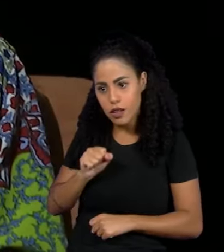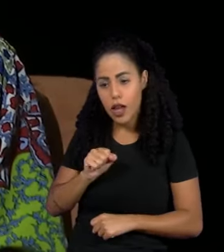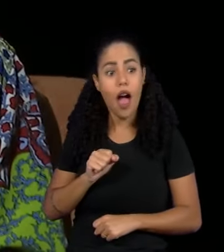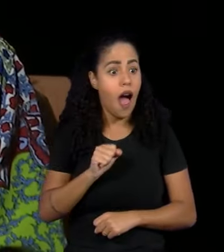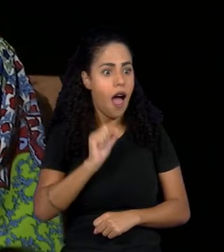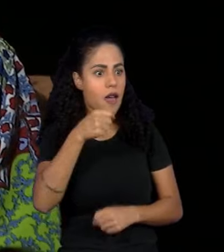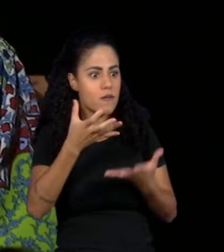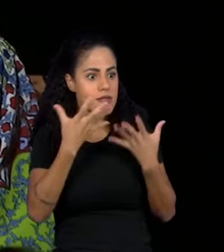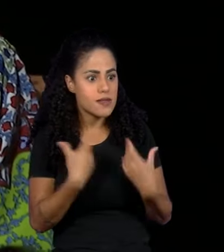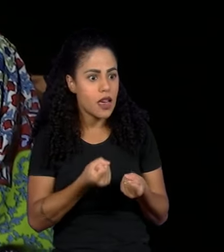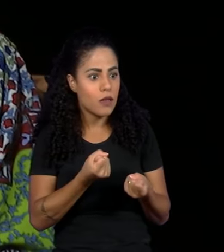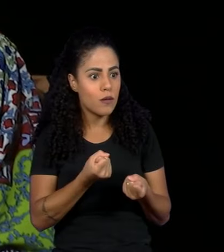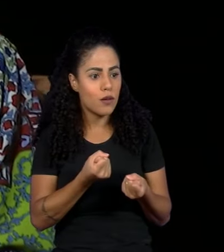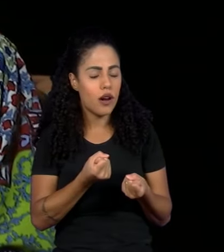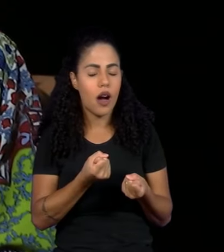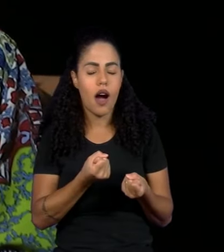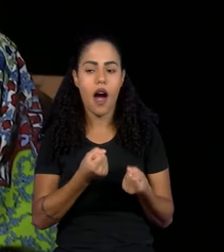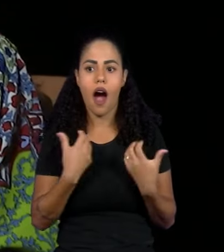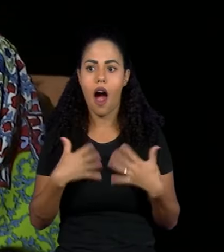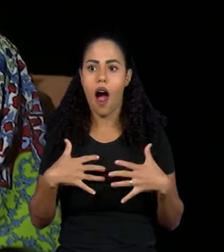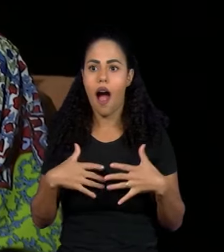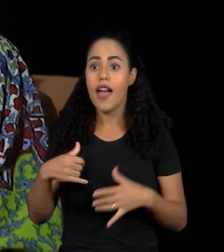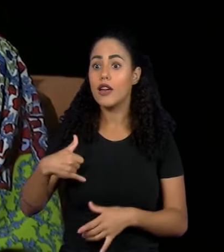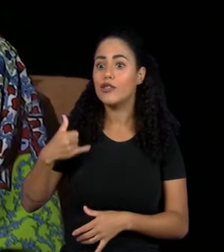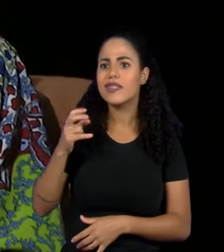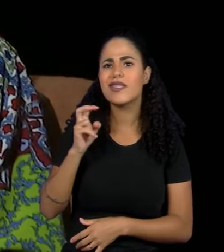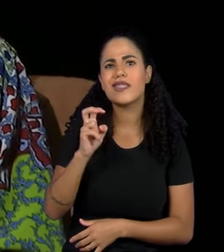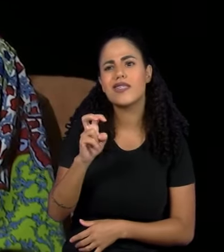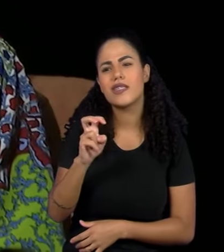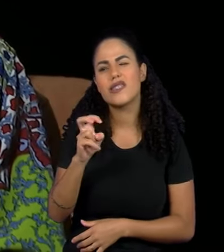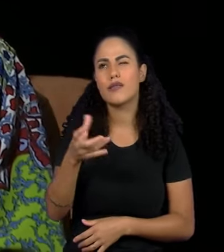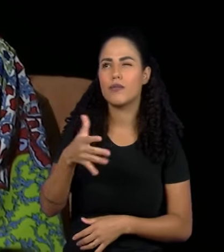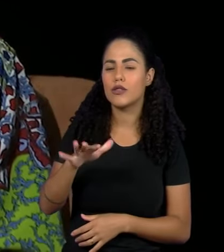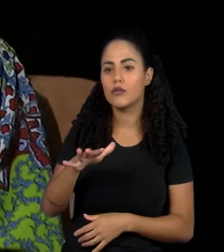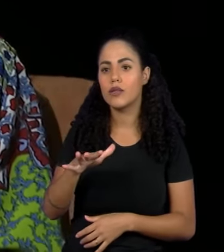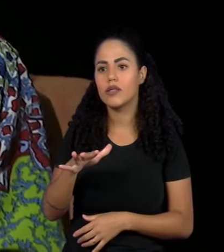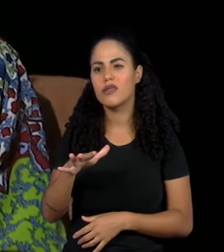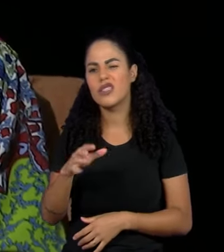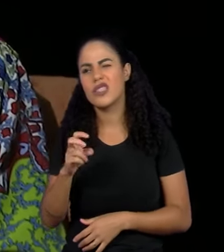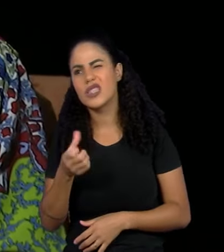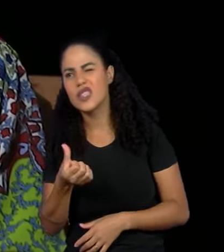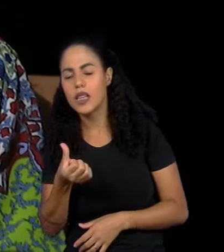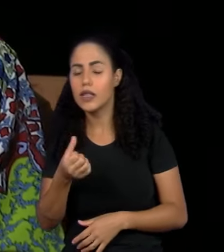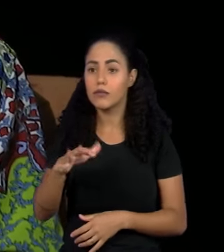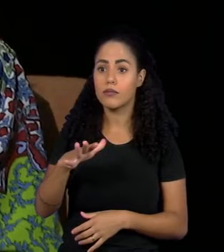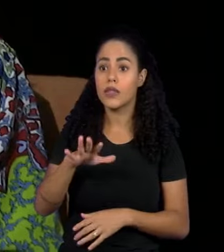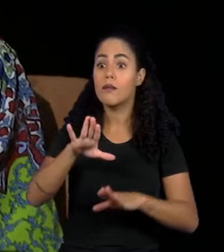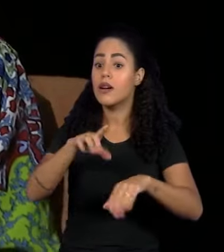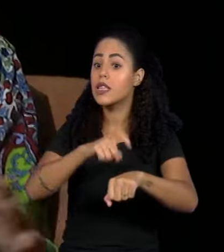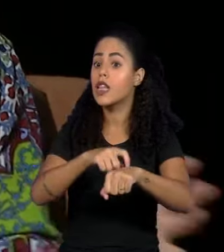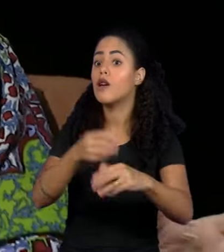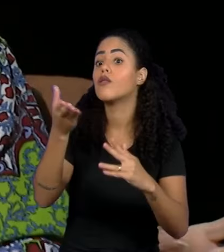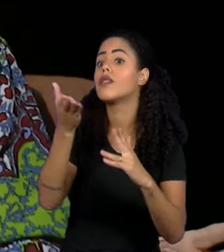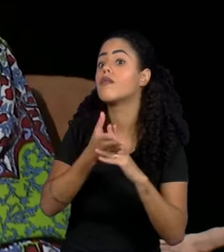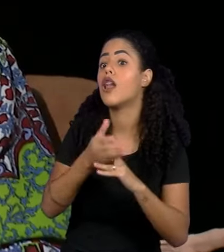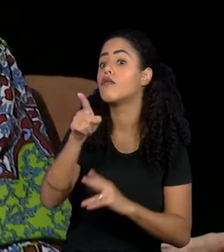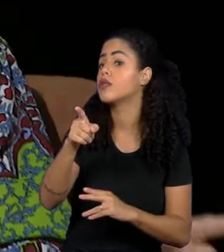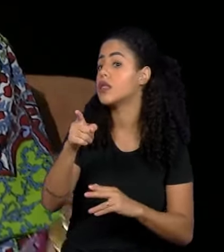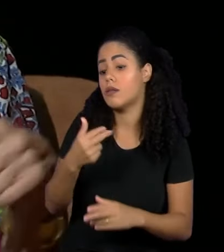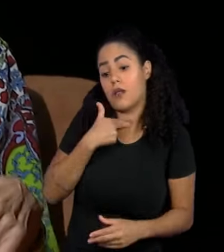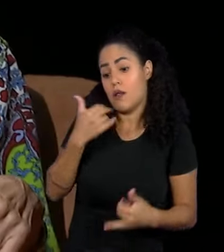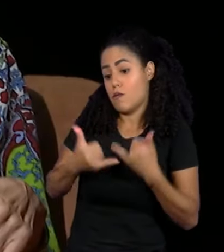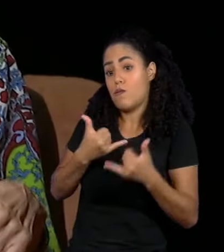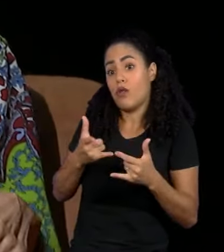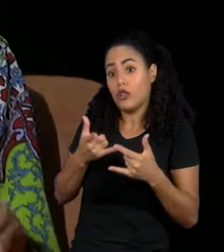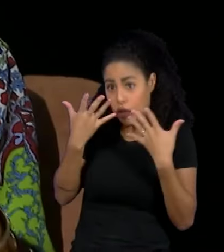falei: eu quero. Eu tinha 5 anos de idade, 6 anos. Ela falou assim: eu vou te ensinar, mas é na hora do recreio. Você não vai poder brincar.